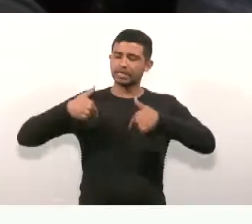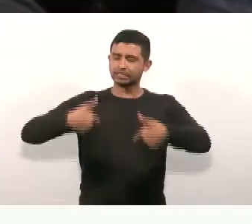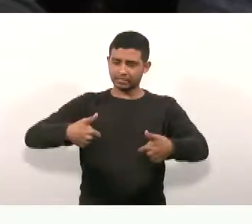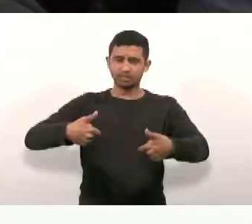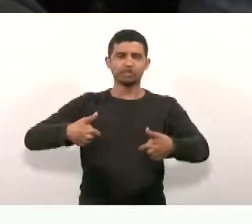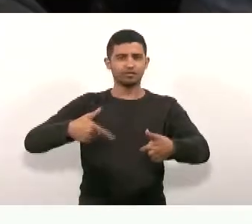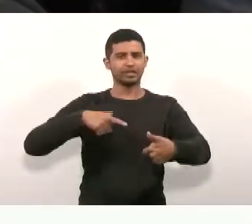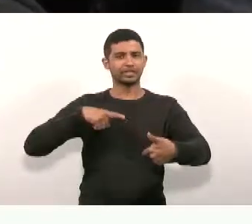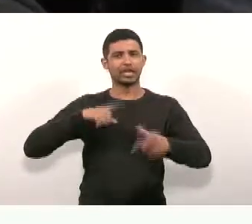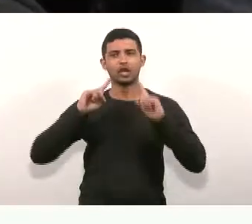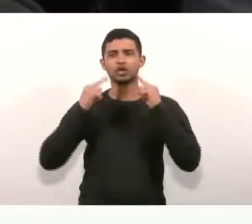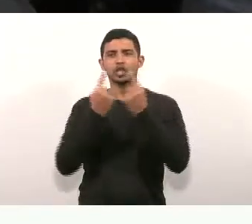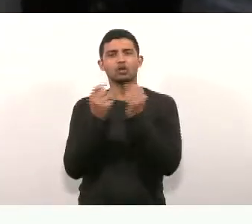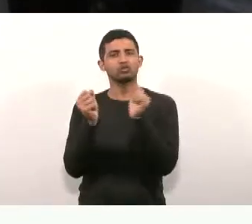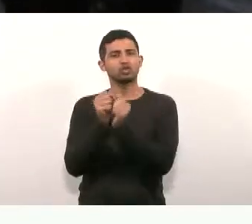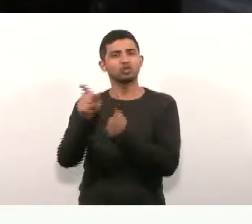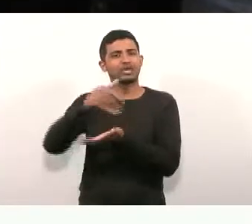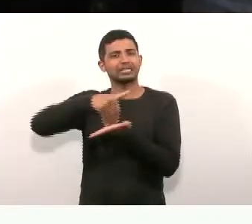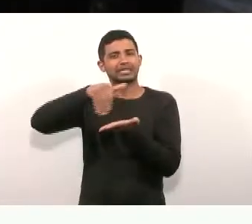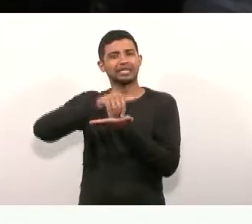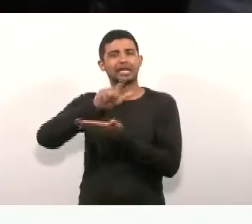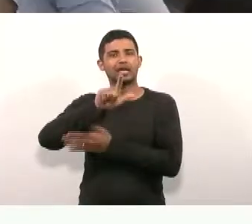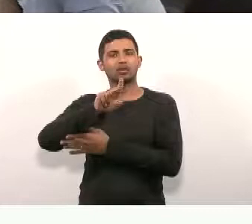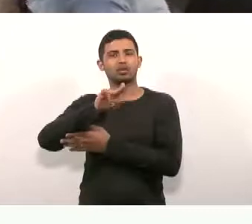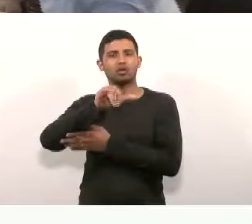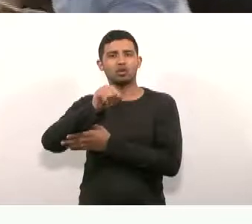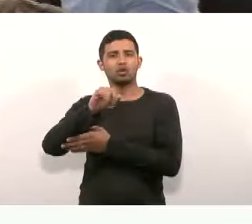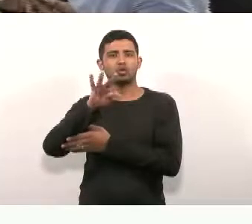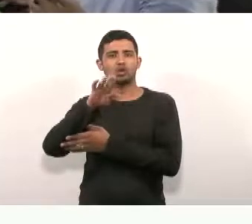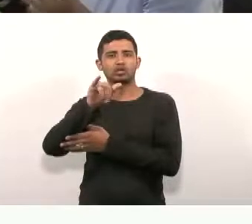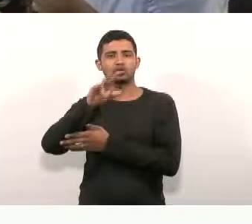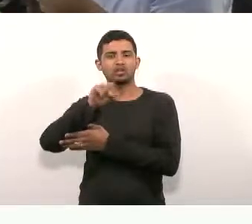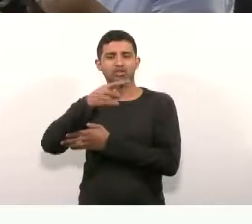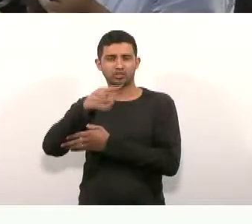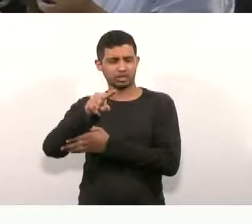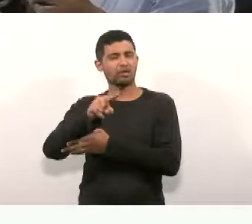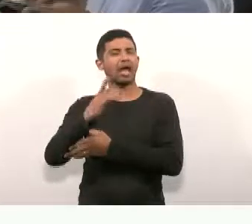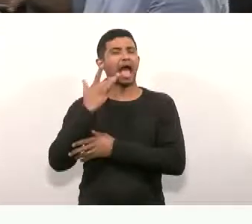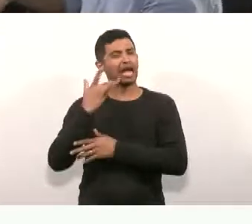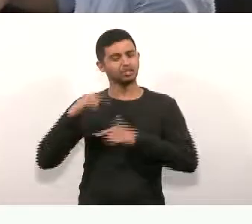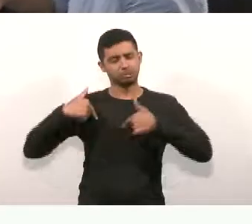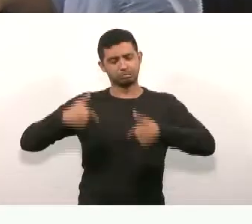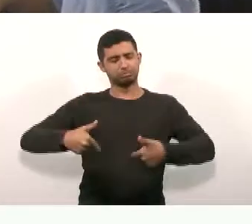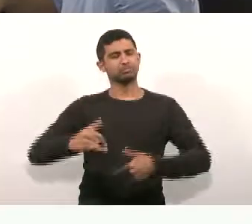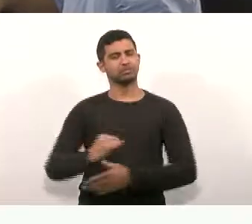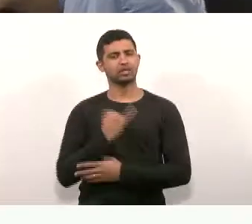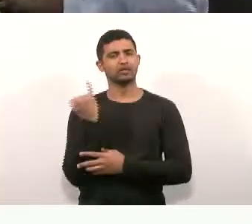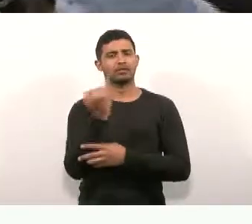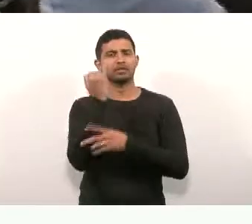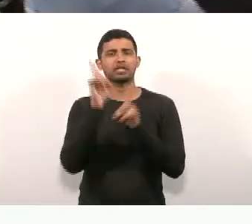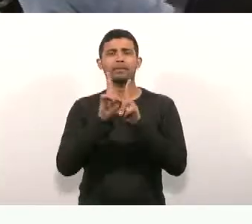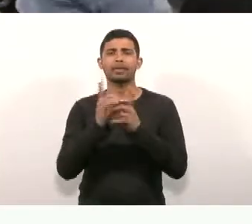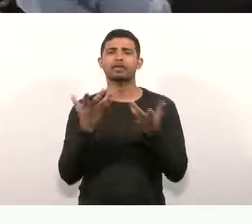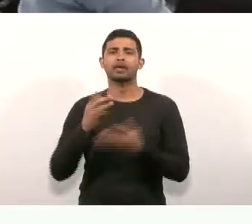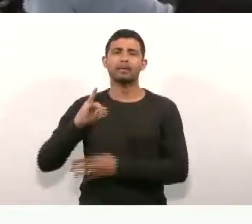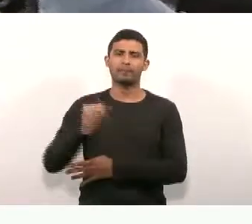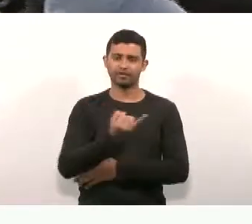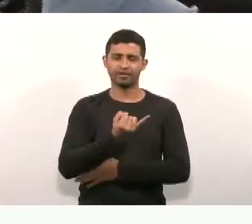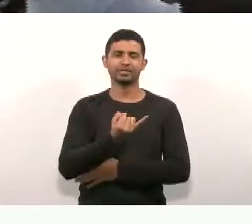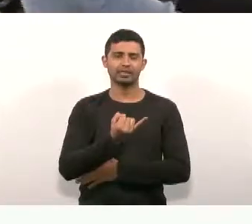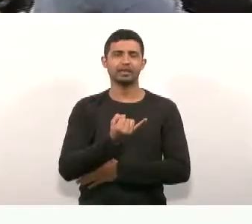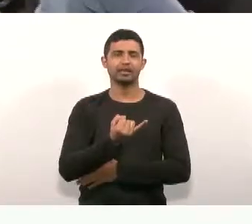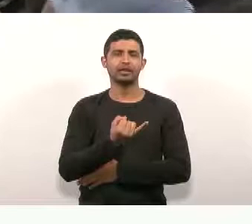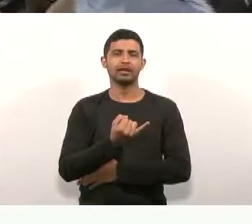reunião com o secretário Lucas Tristão. Eu acho uma importante iniciativa e queria aproveitar a ocasião